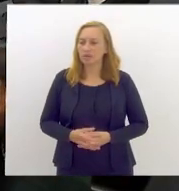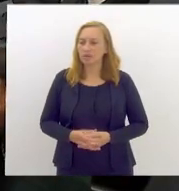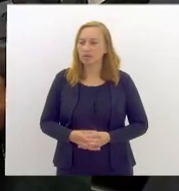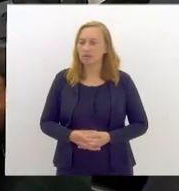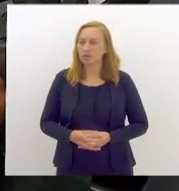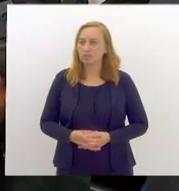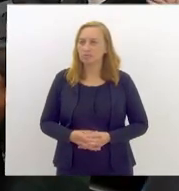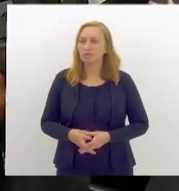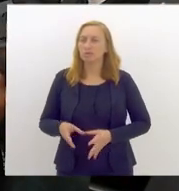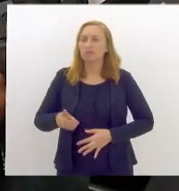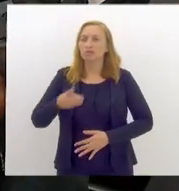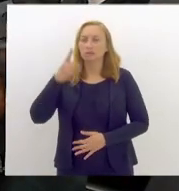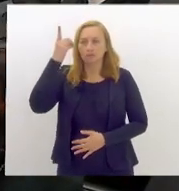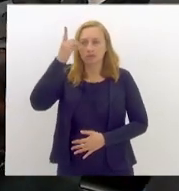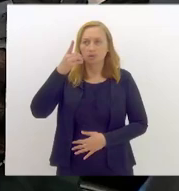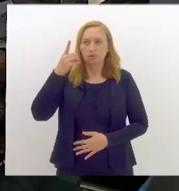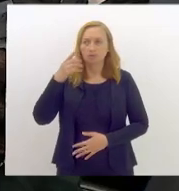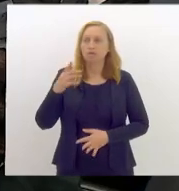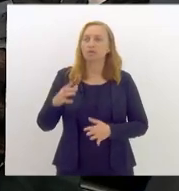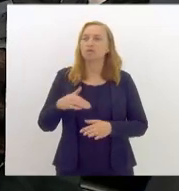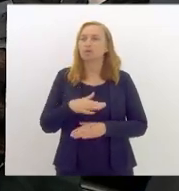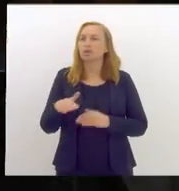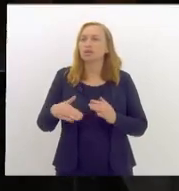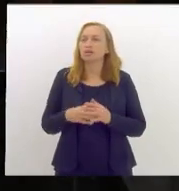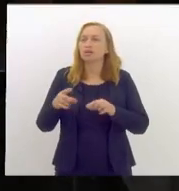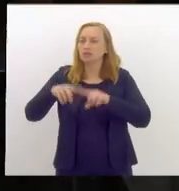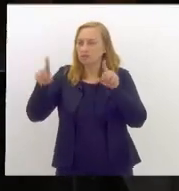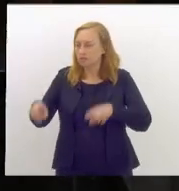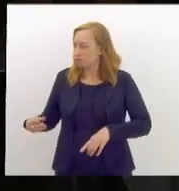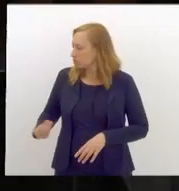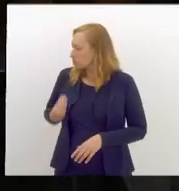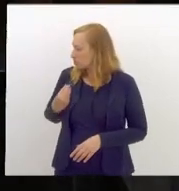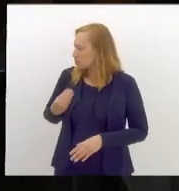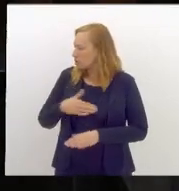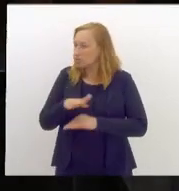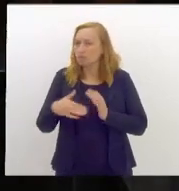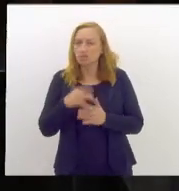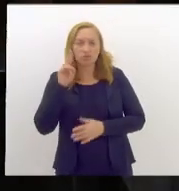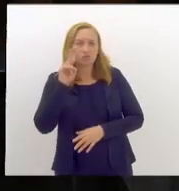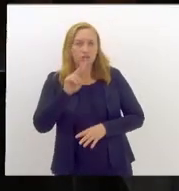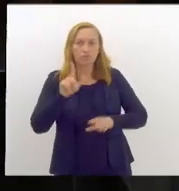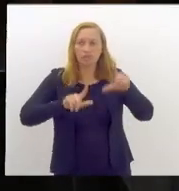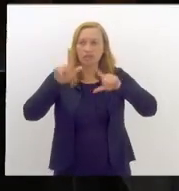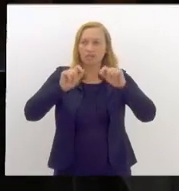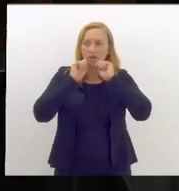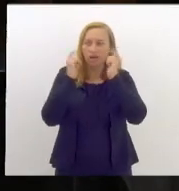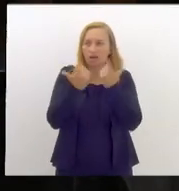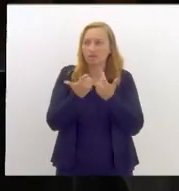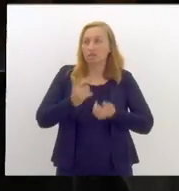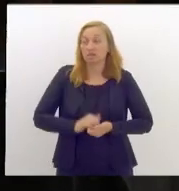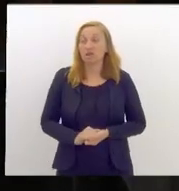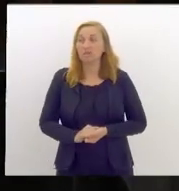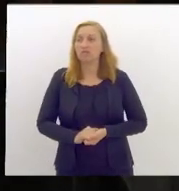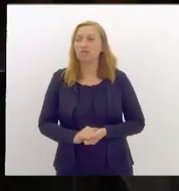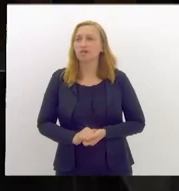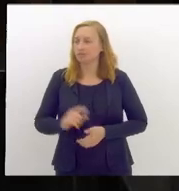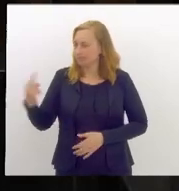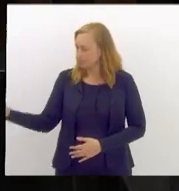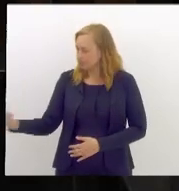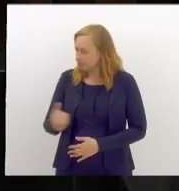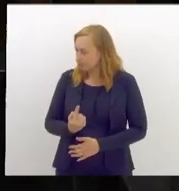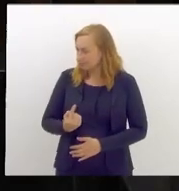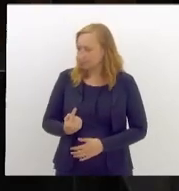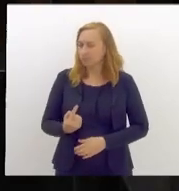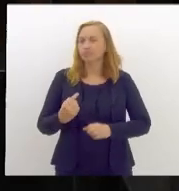deputados deputadas servidores aqui presentes todos aqueles que nos assistem pela TV alerj eu venho aqui a Tribuna